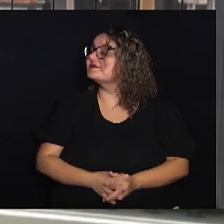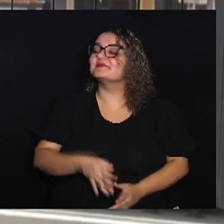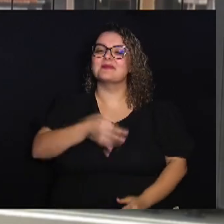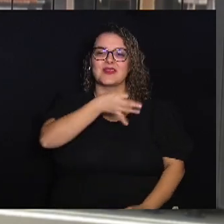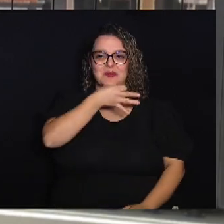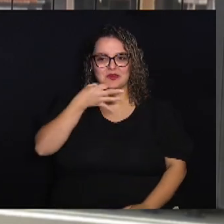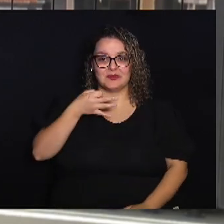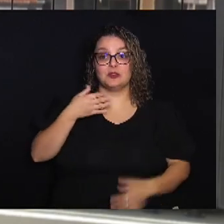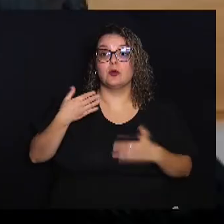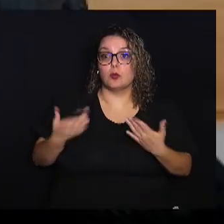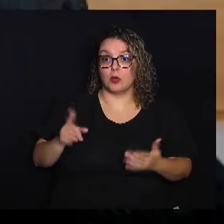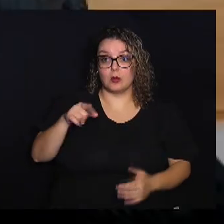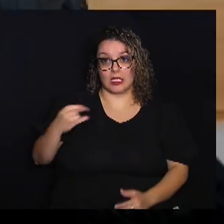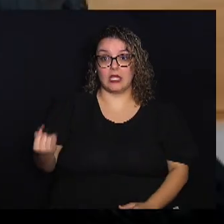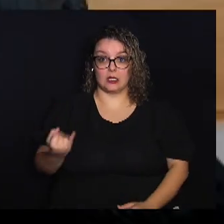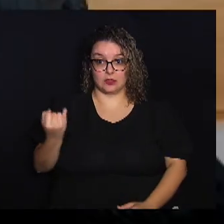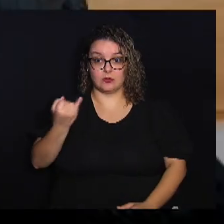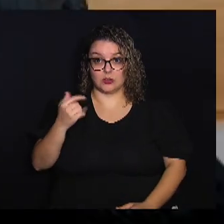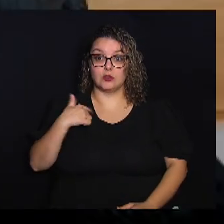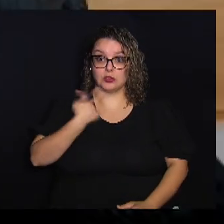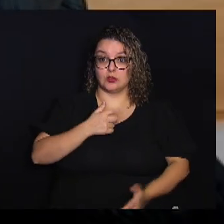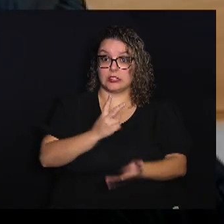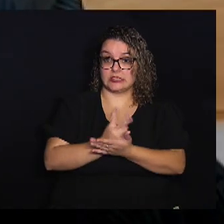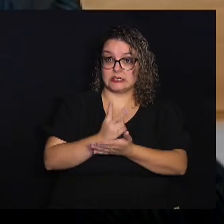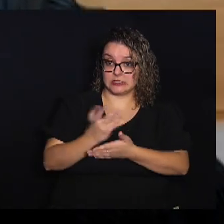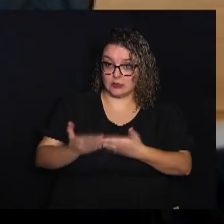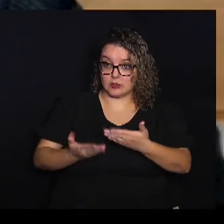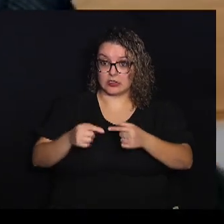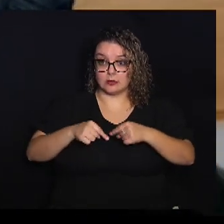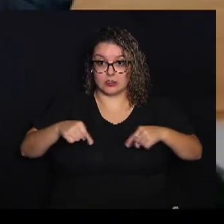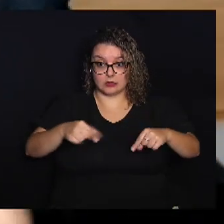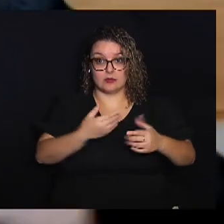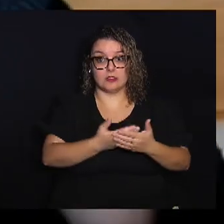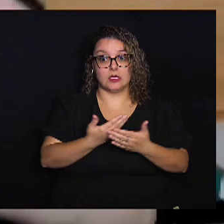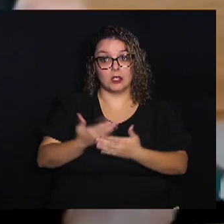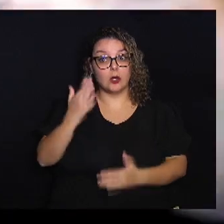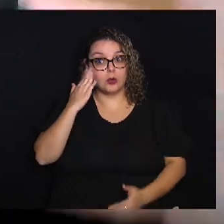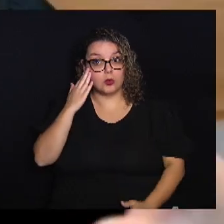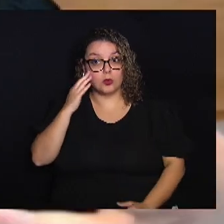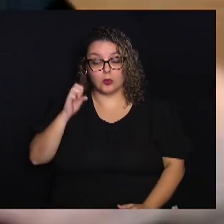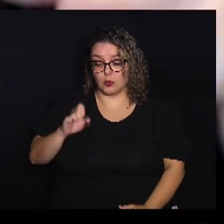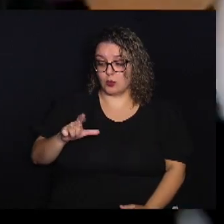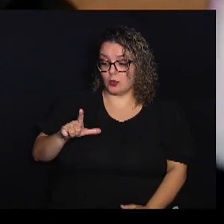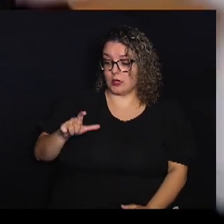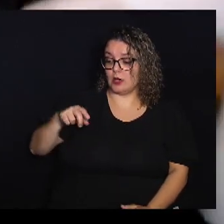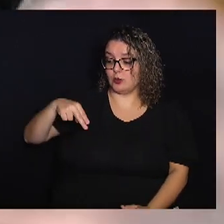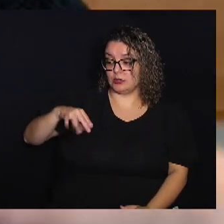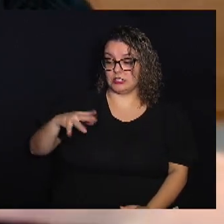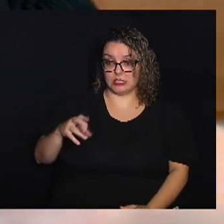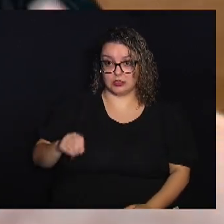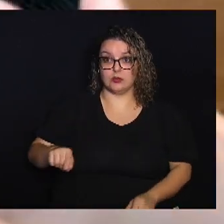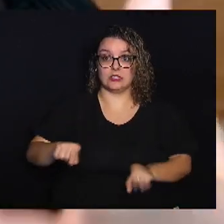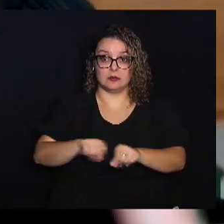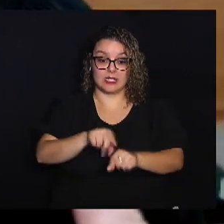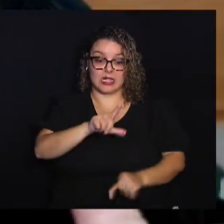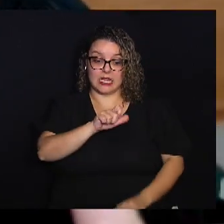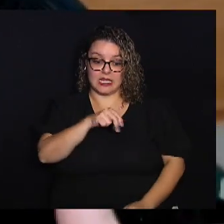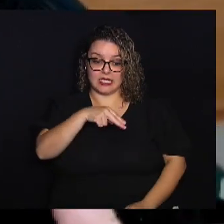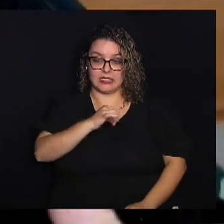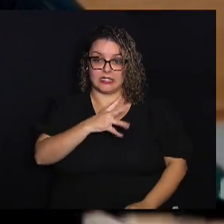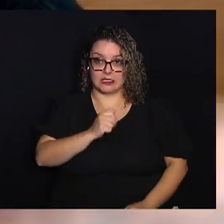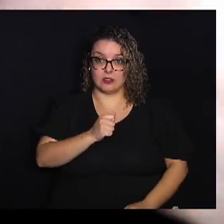Perfeito. Bom, é muito importante, é o que nós sempre tratamos em sala de aula, entender que o El Niño e a Laninha, eles fazem parte de um